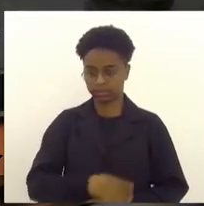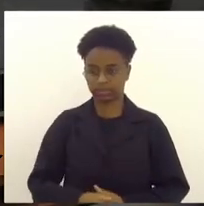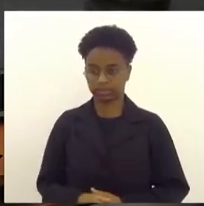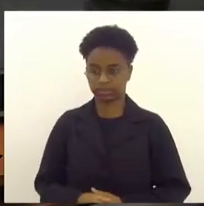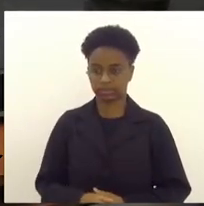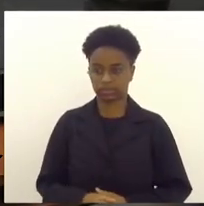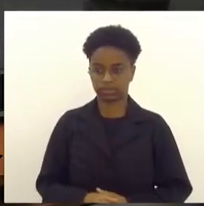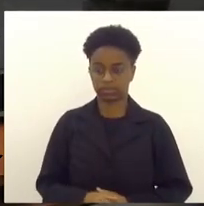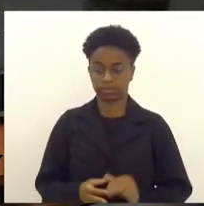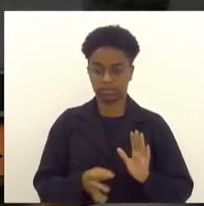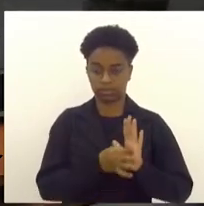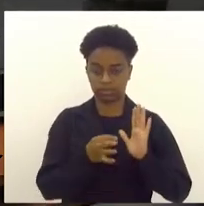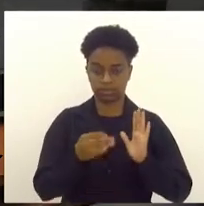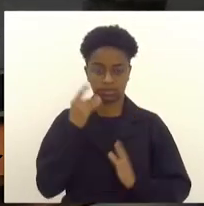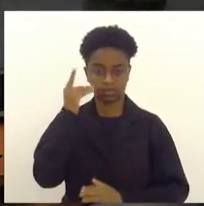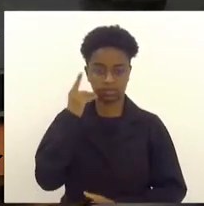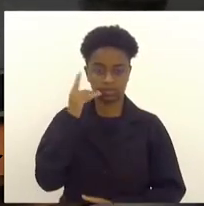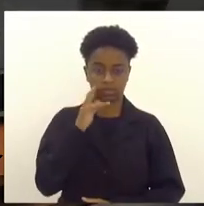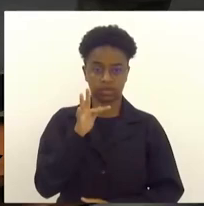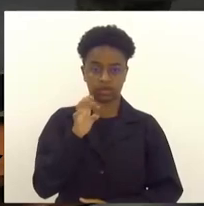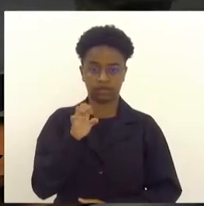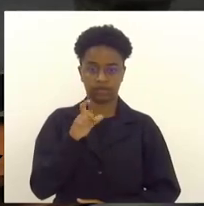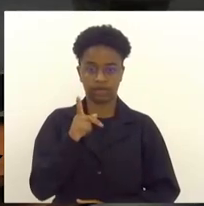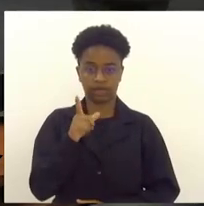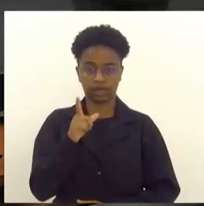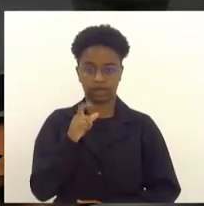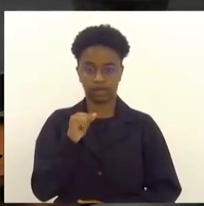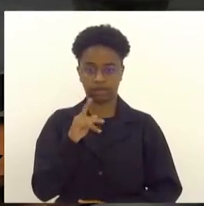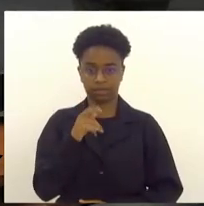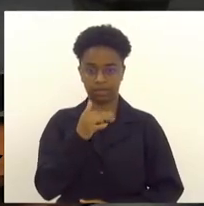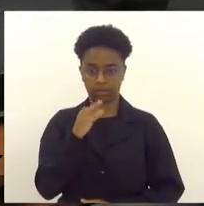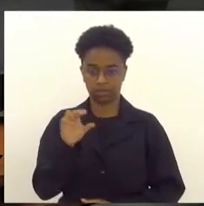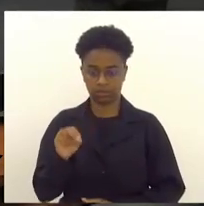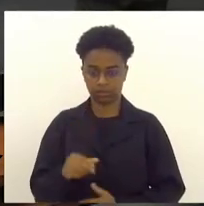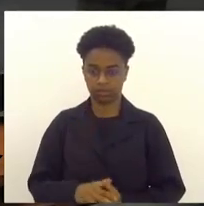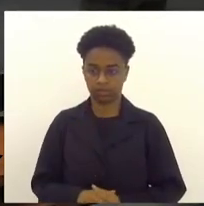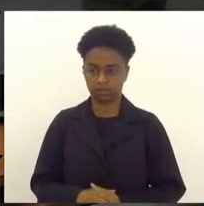para emitir parecer Deputado Felipinho ravis